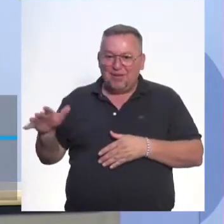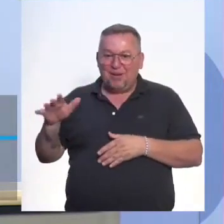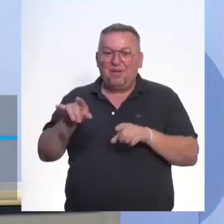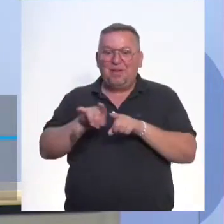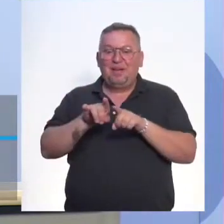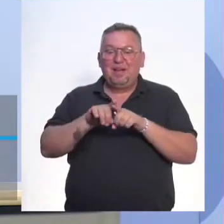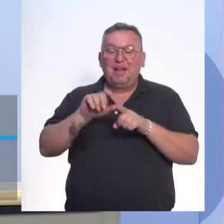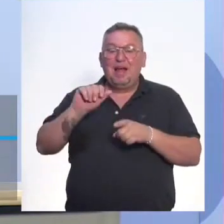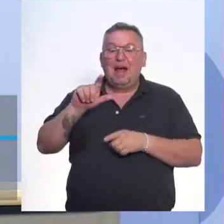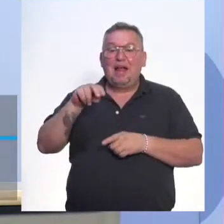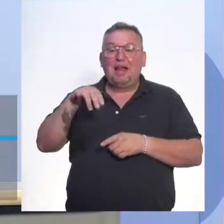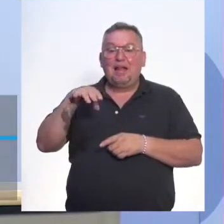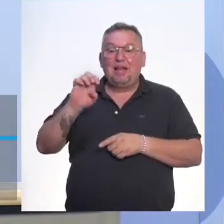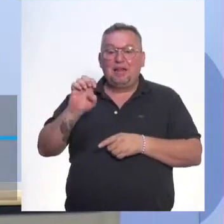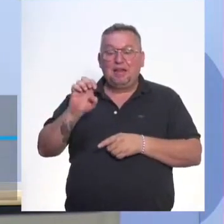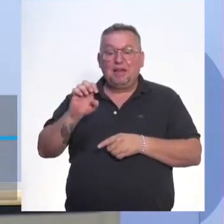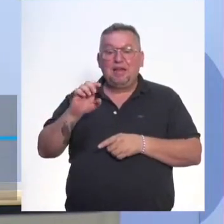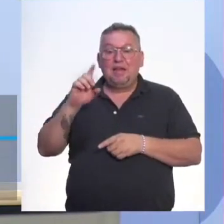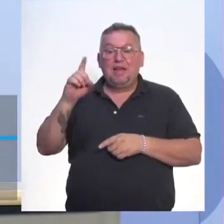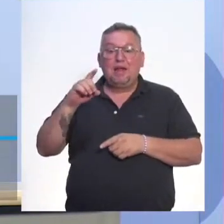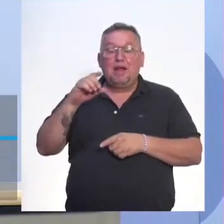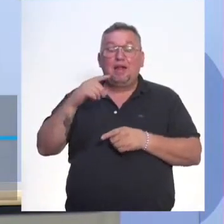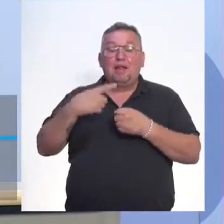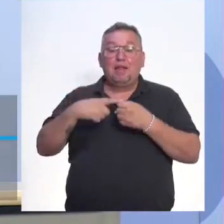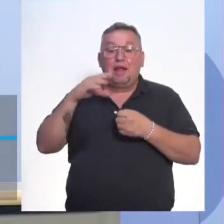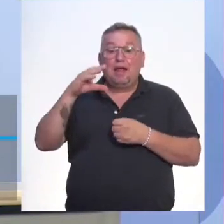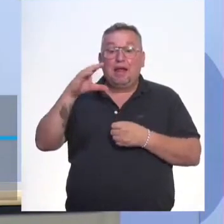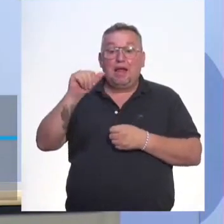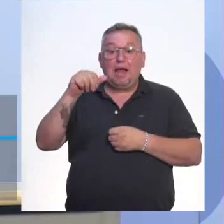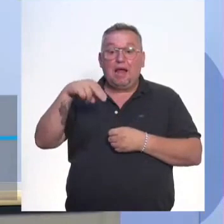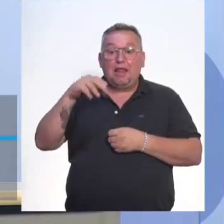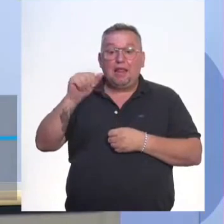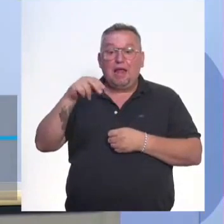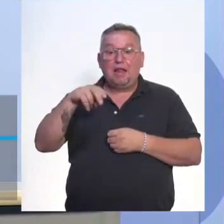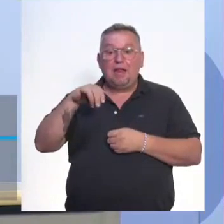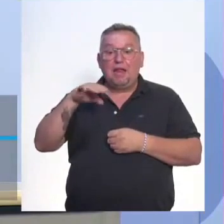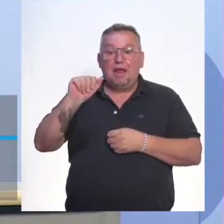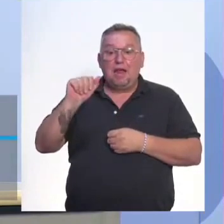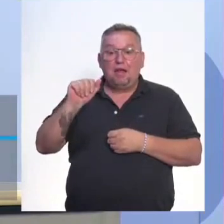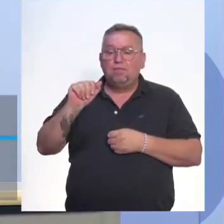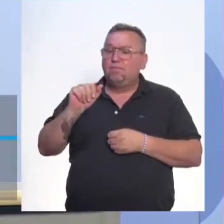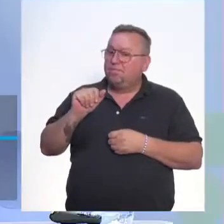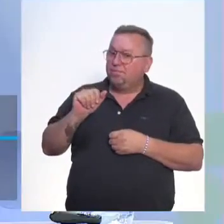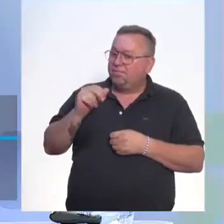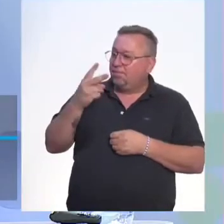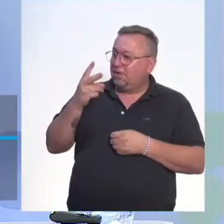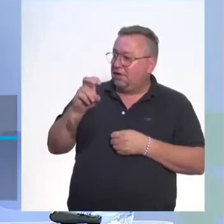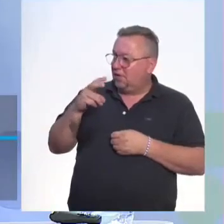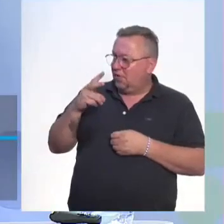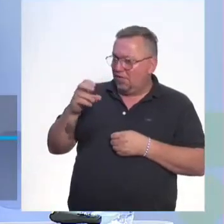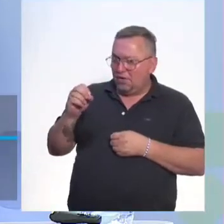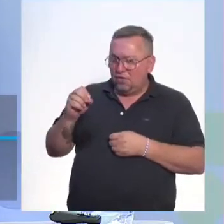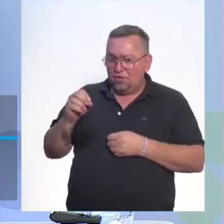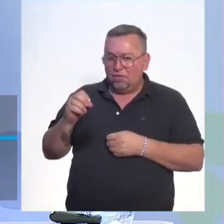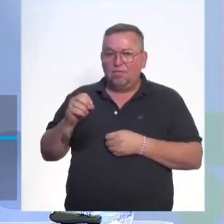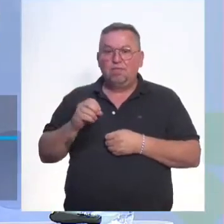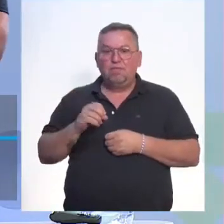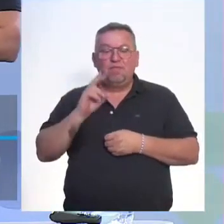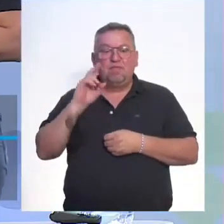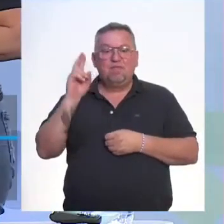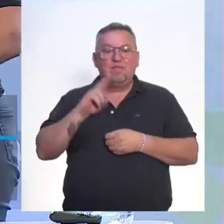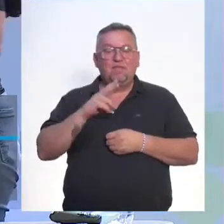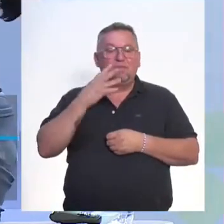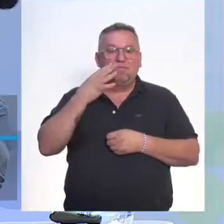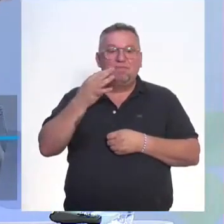professora Aline, da Escola Dinorá, de Cananéia. E aí, professora Inês, 25 e 20? Muito bem, pessoal. Então, vamos